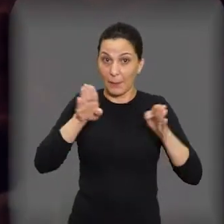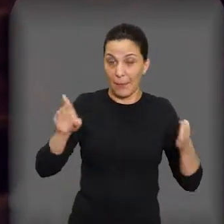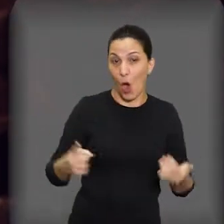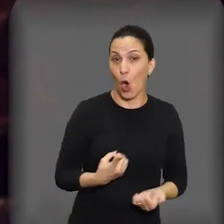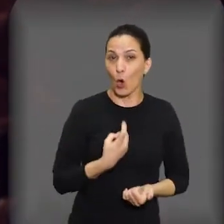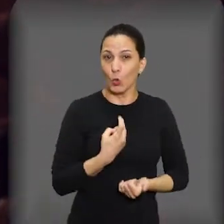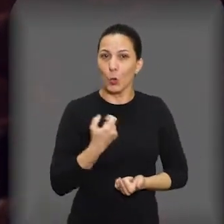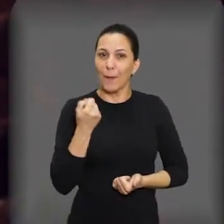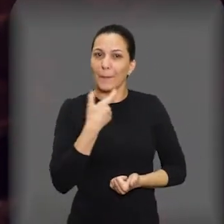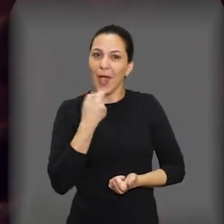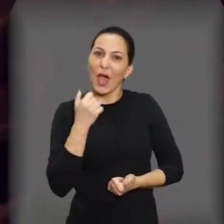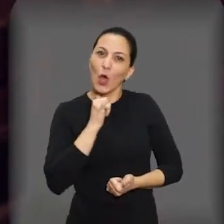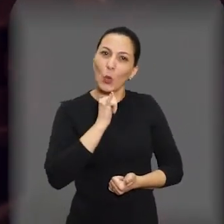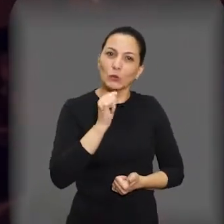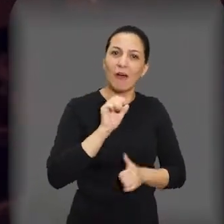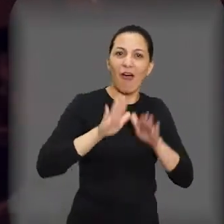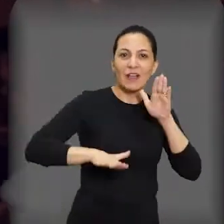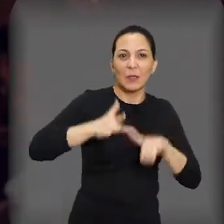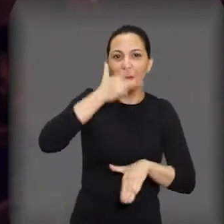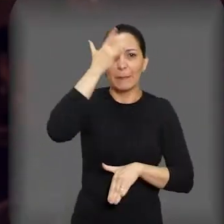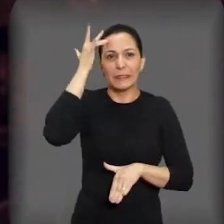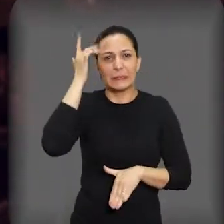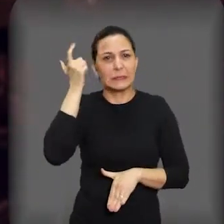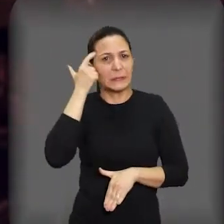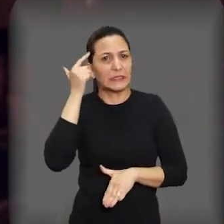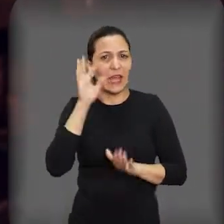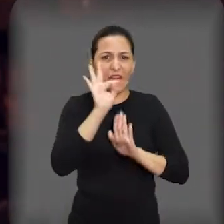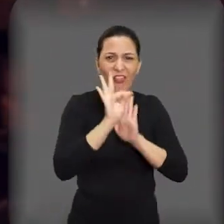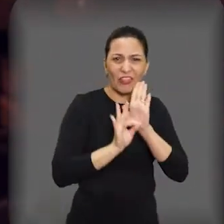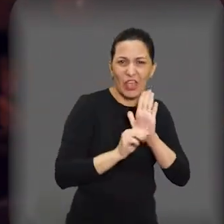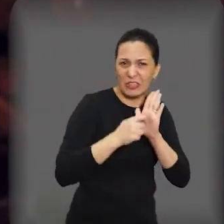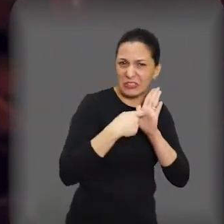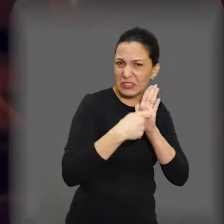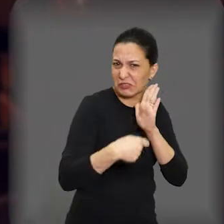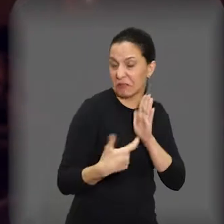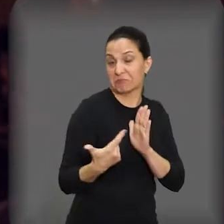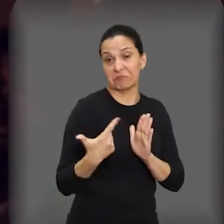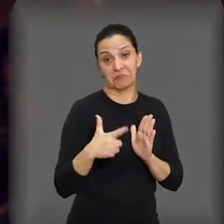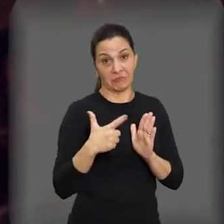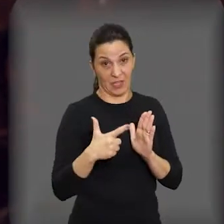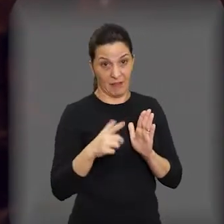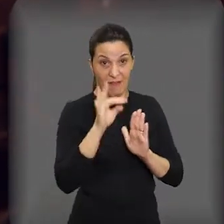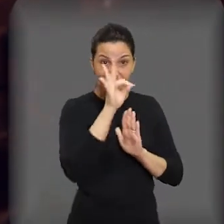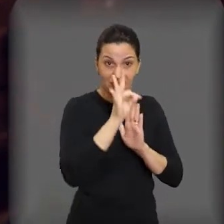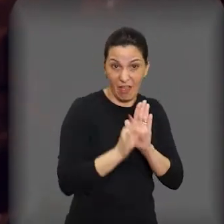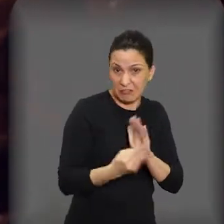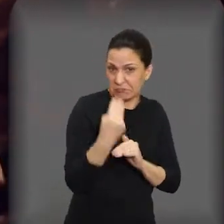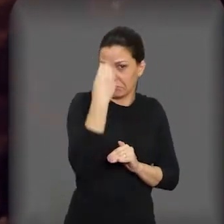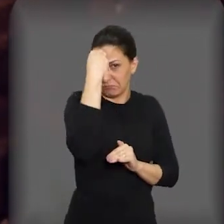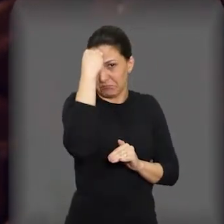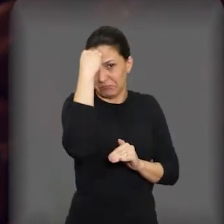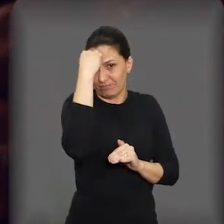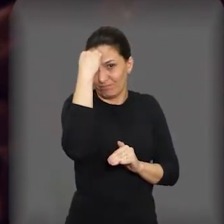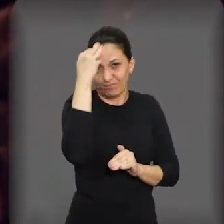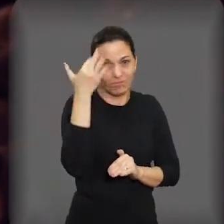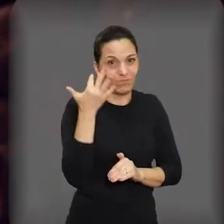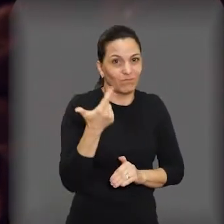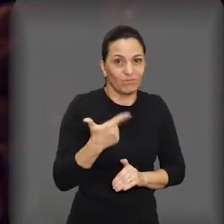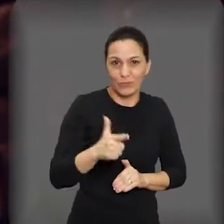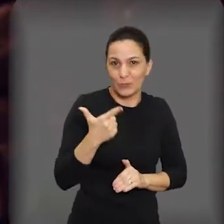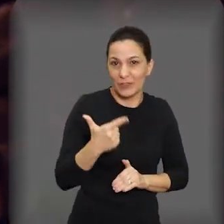que muita gente, até hoje, mesmo stand-up já estando na moda, as pessoas têm a sensação de que não é